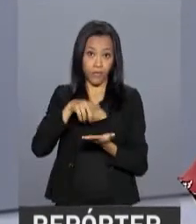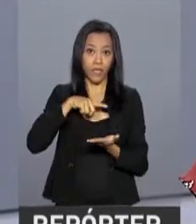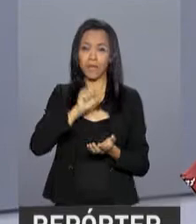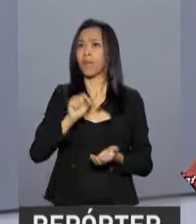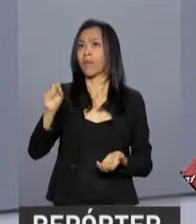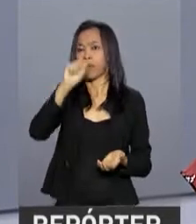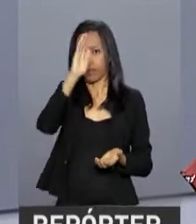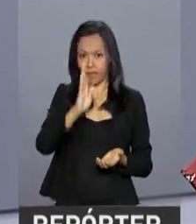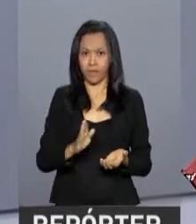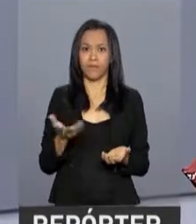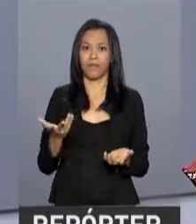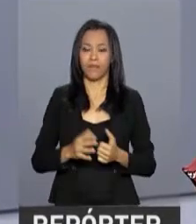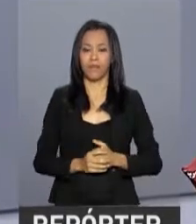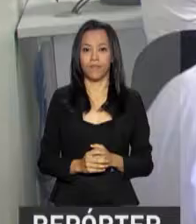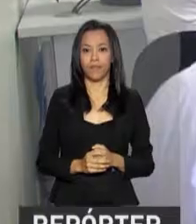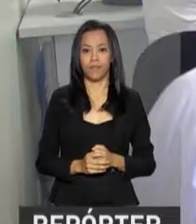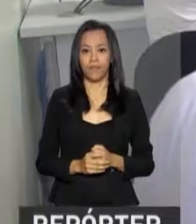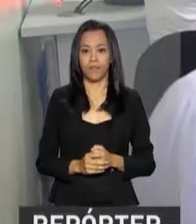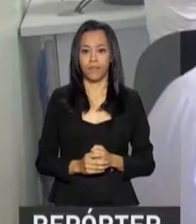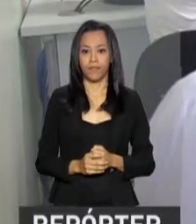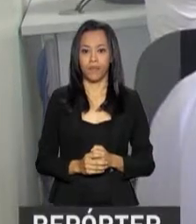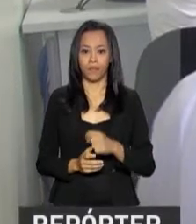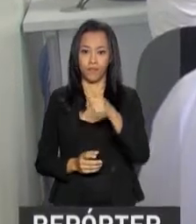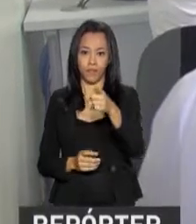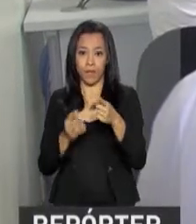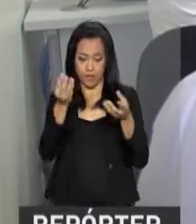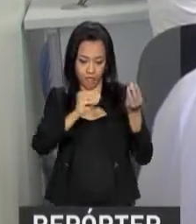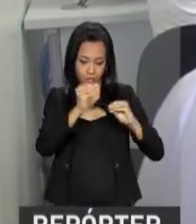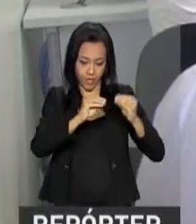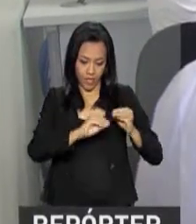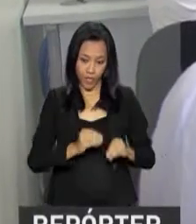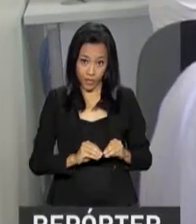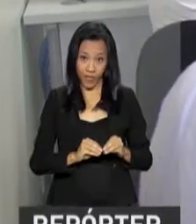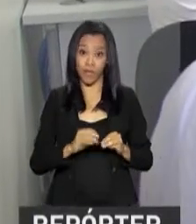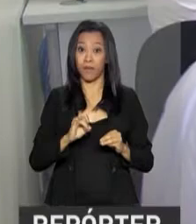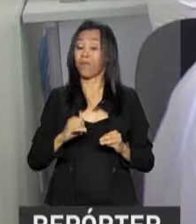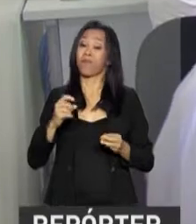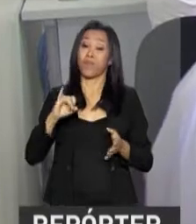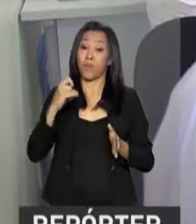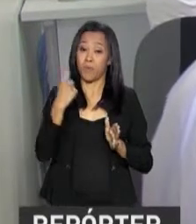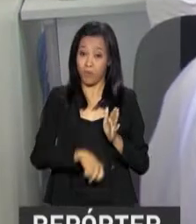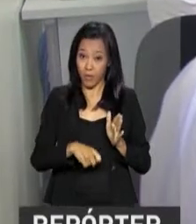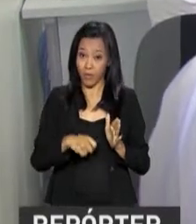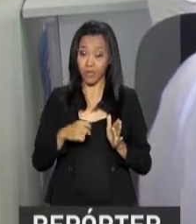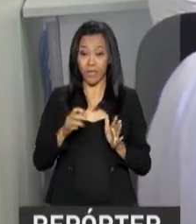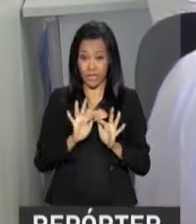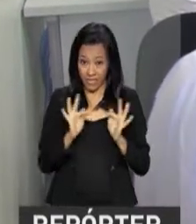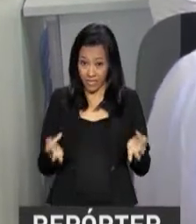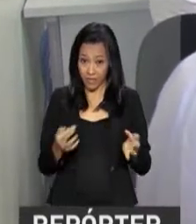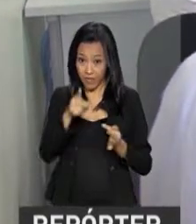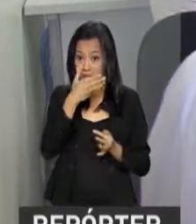estão espalhados pelo país preencher a declaração de imposto de renda não é tão simples para o aposentado